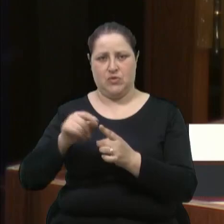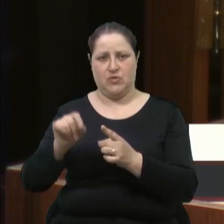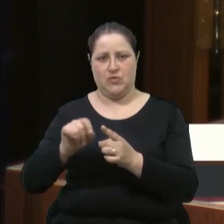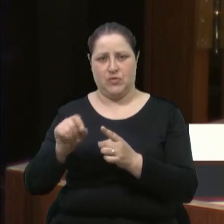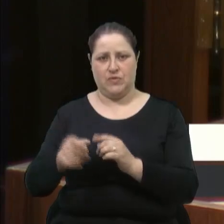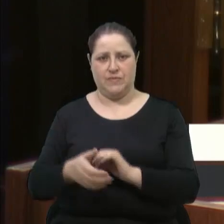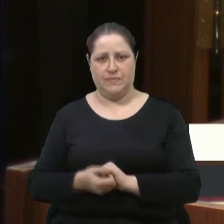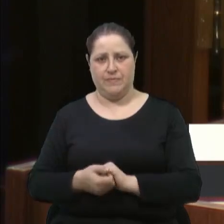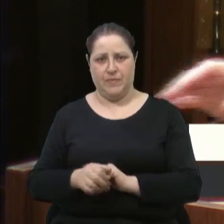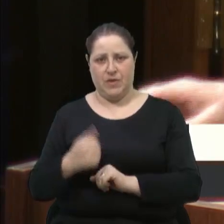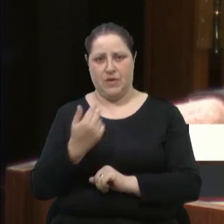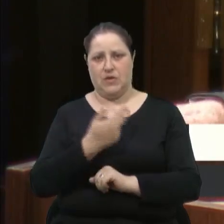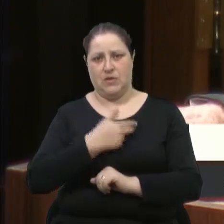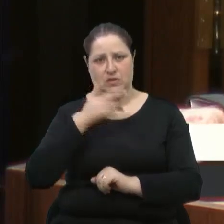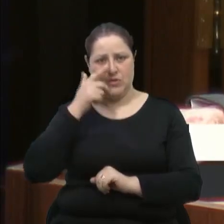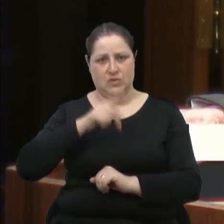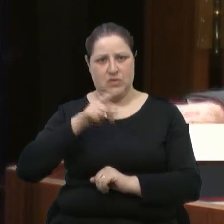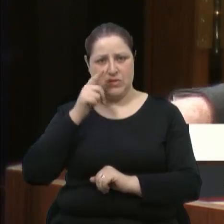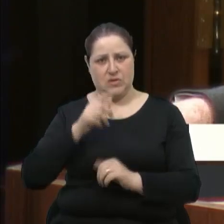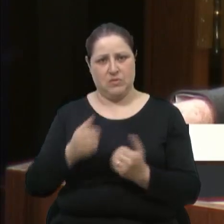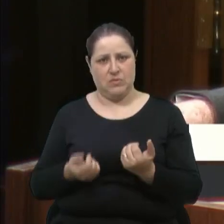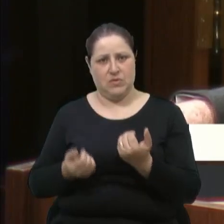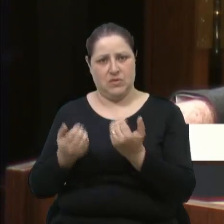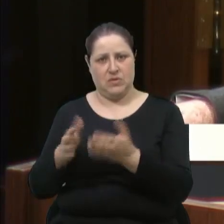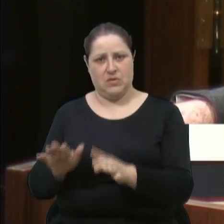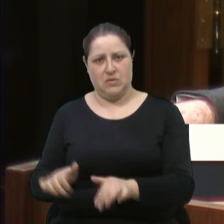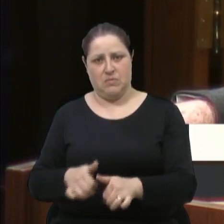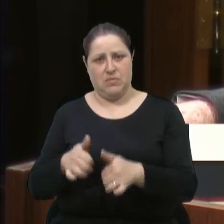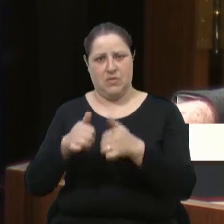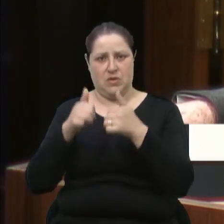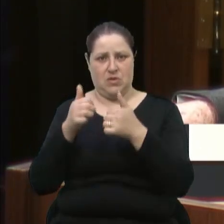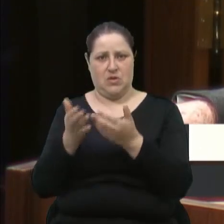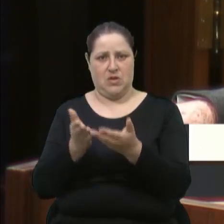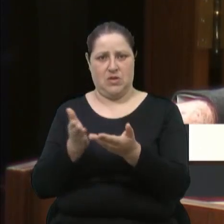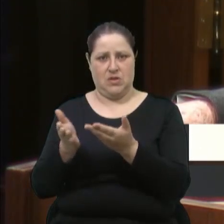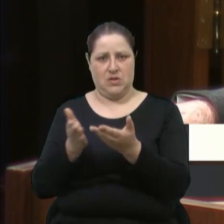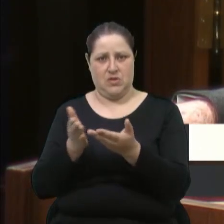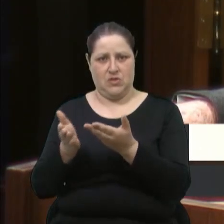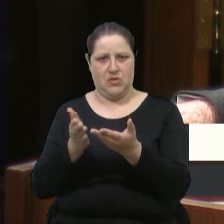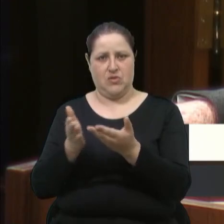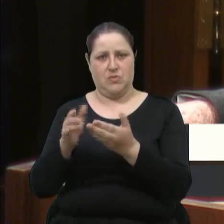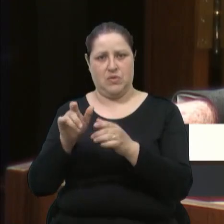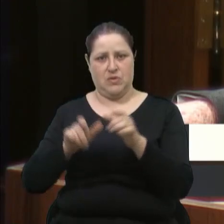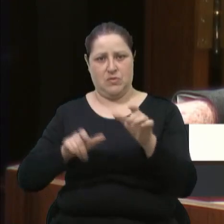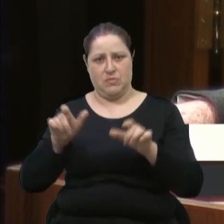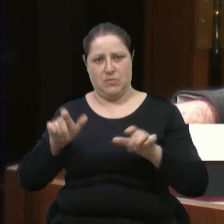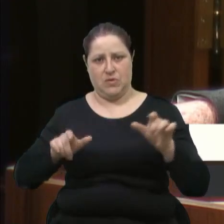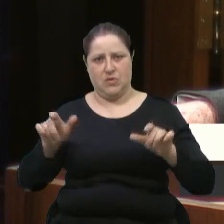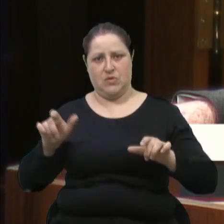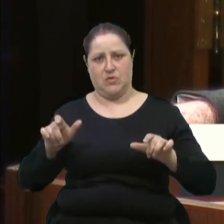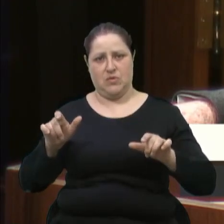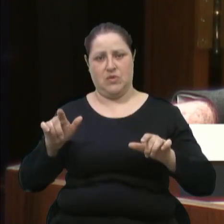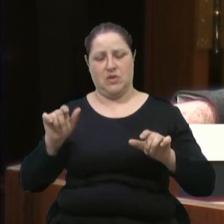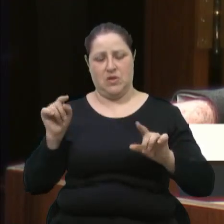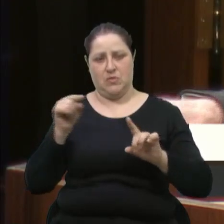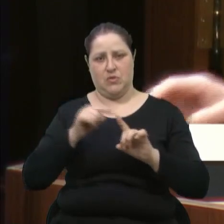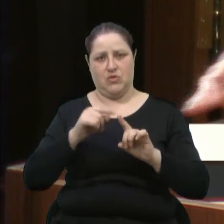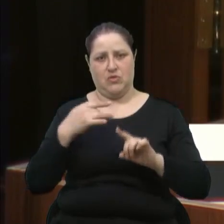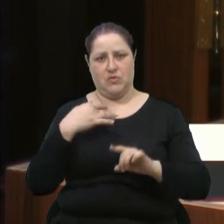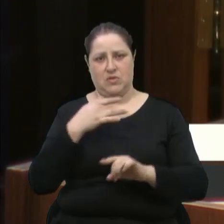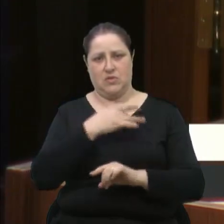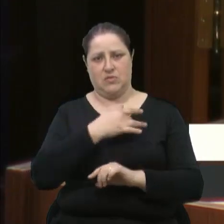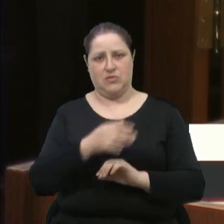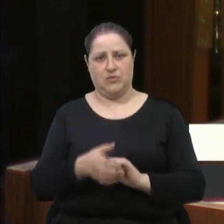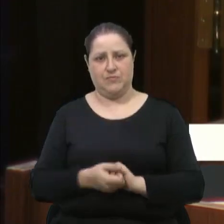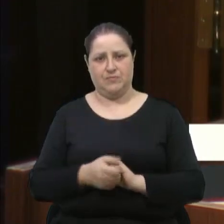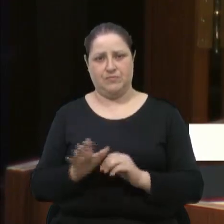a gente consiga oferecer um melhor atendimento para as pessoas, que é a saúde. A